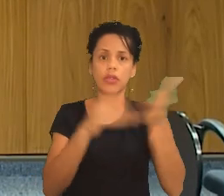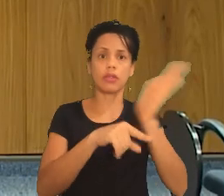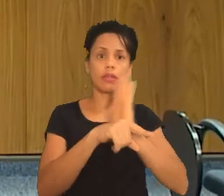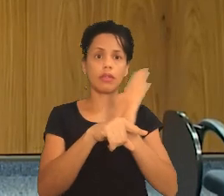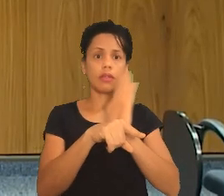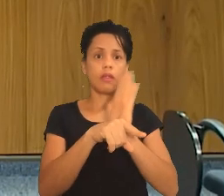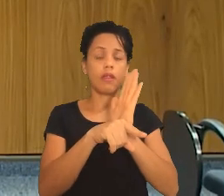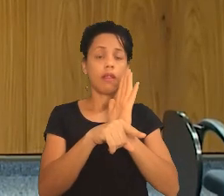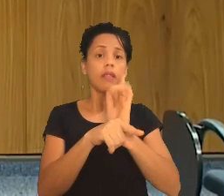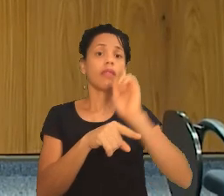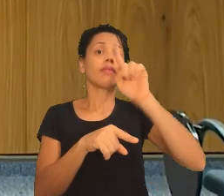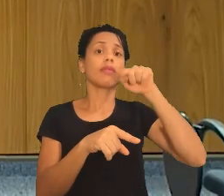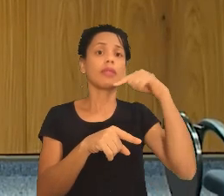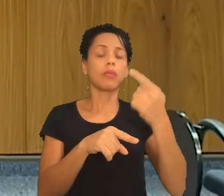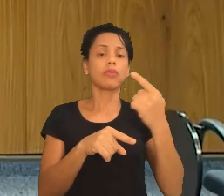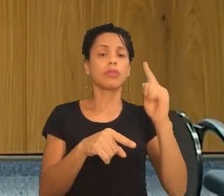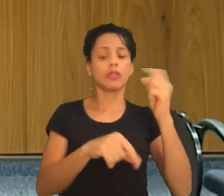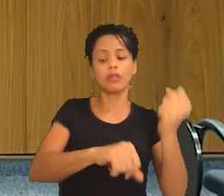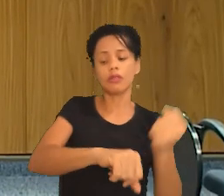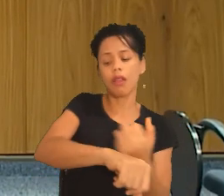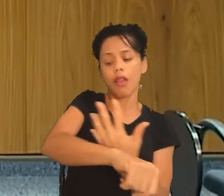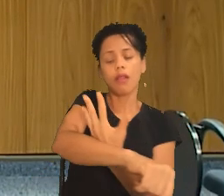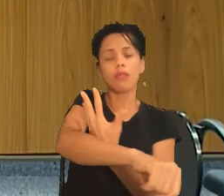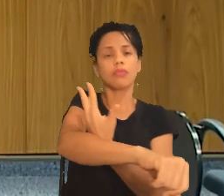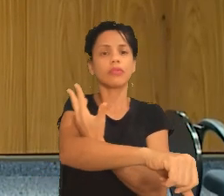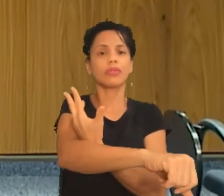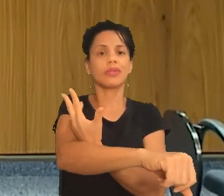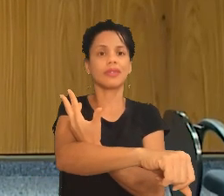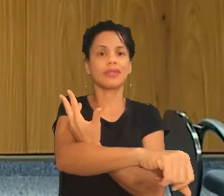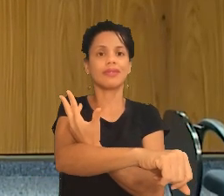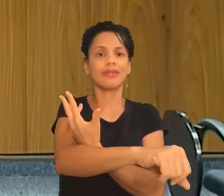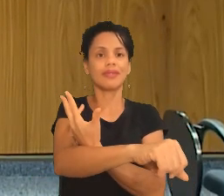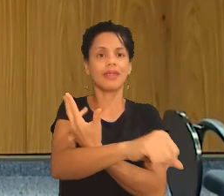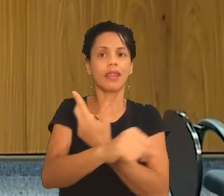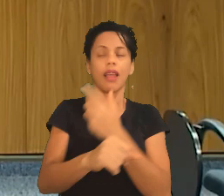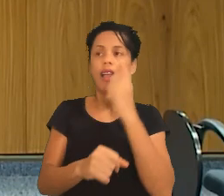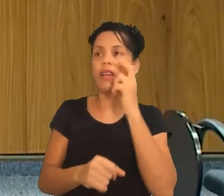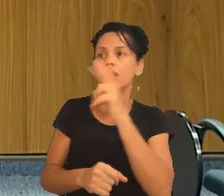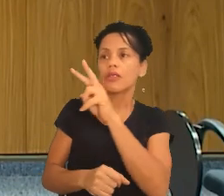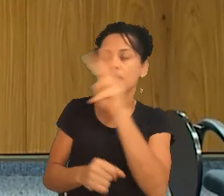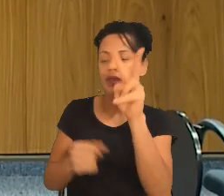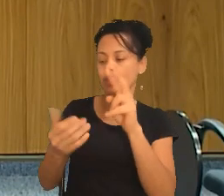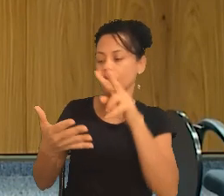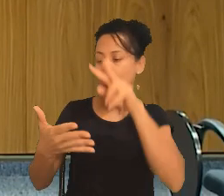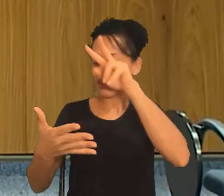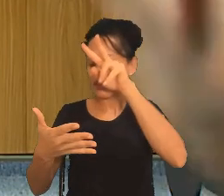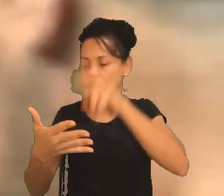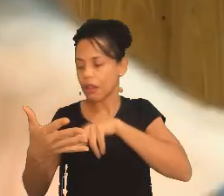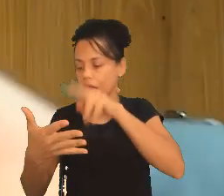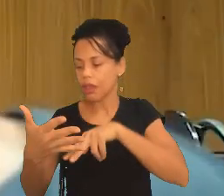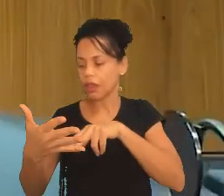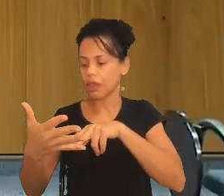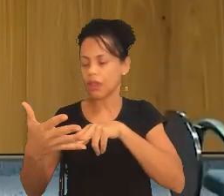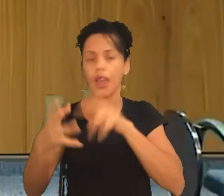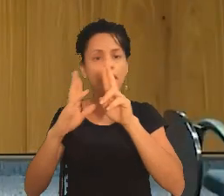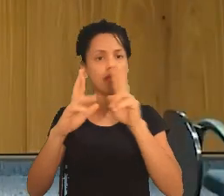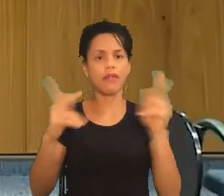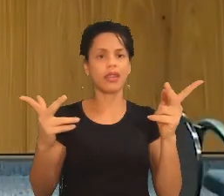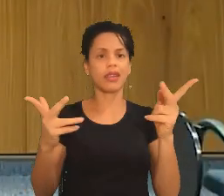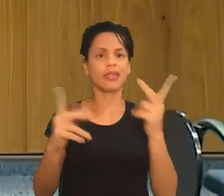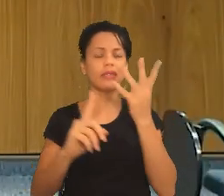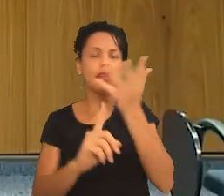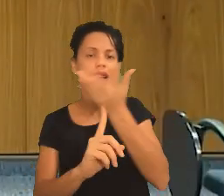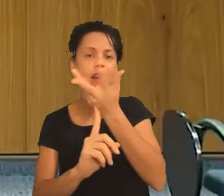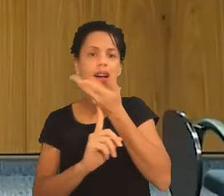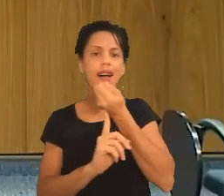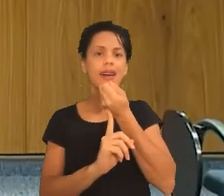o que nos emociona ali, né? O papel não nos emociona tanto quanto a arte. E, quando eu vinha